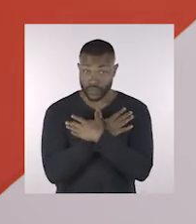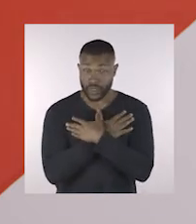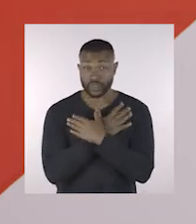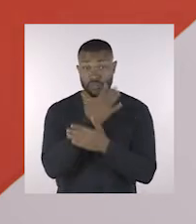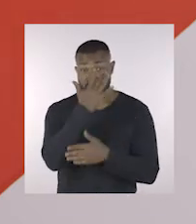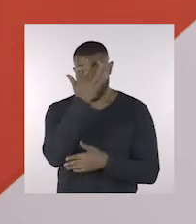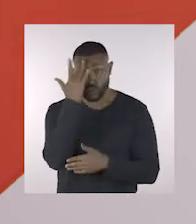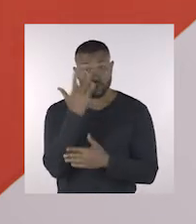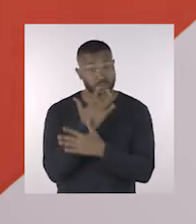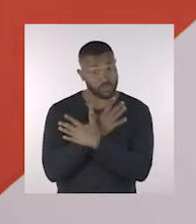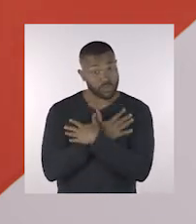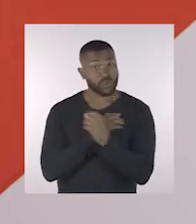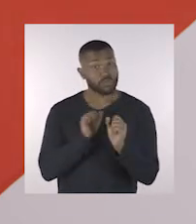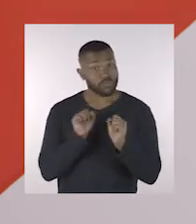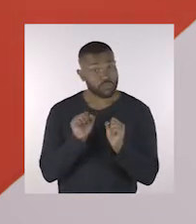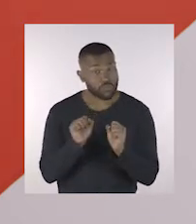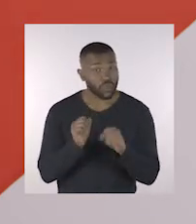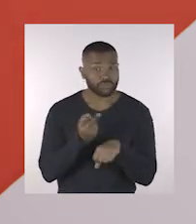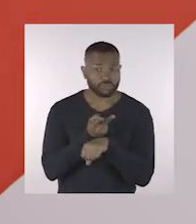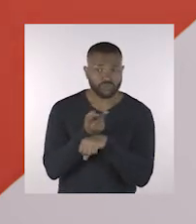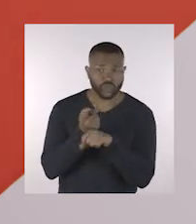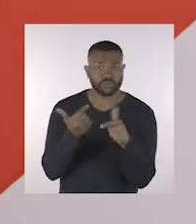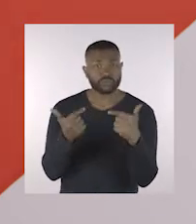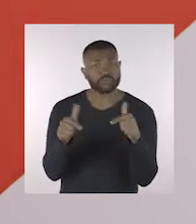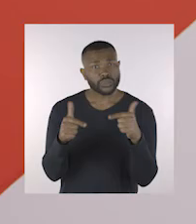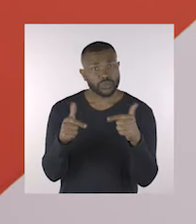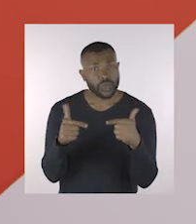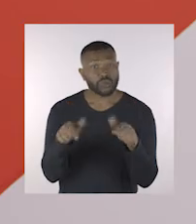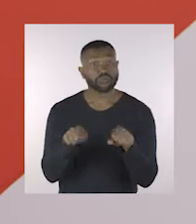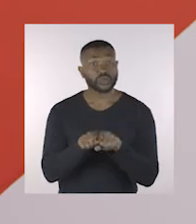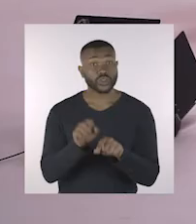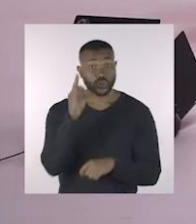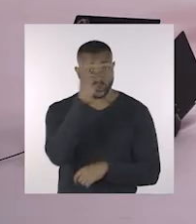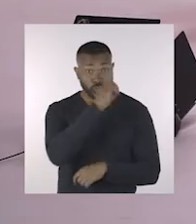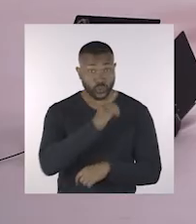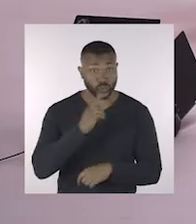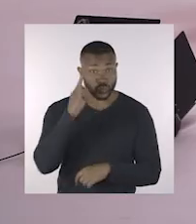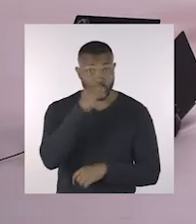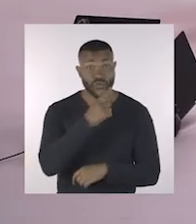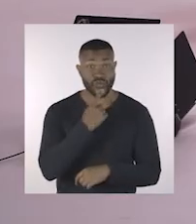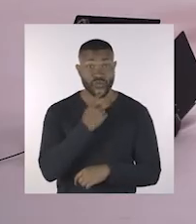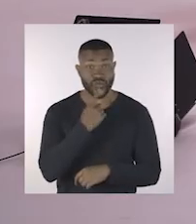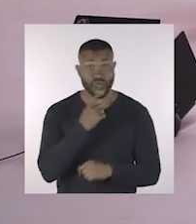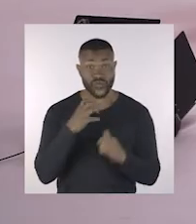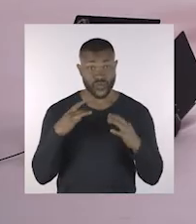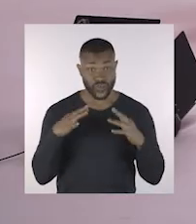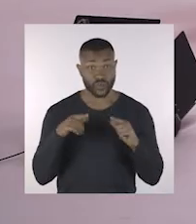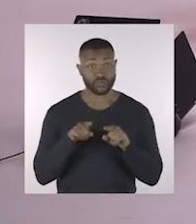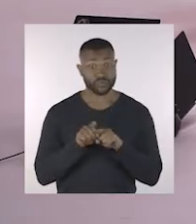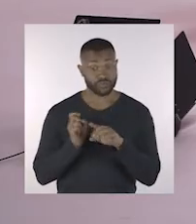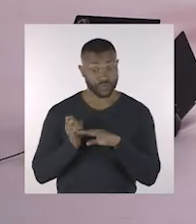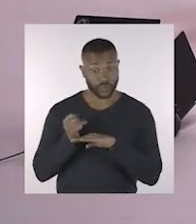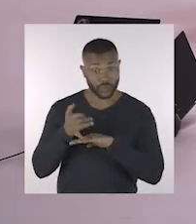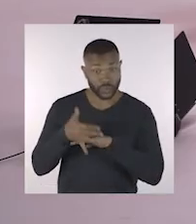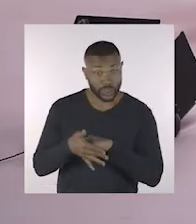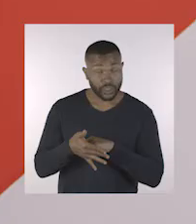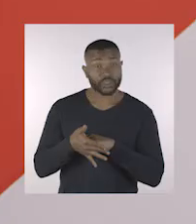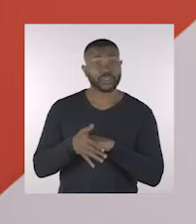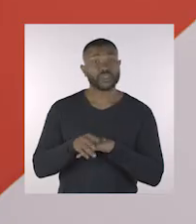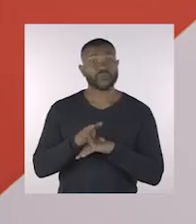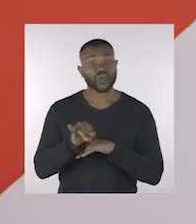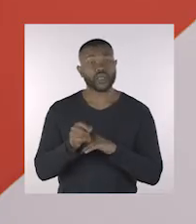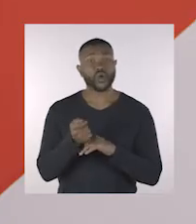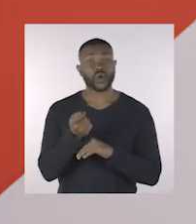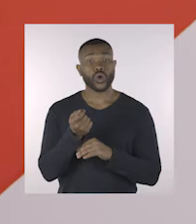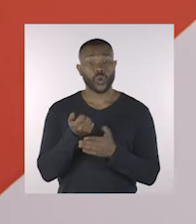para os desempregados para que as pessoas possam efetivamente procurar emprego aos domingos feriados e de madrugada